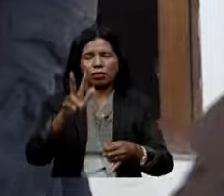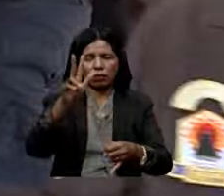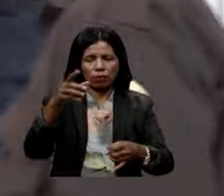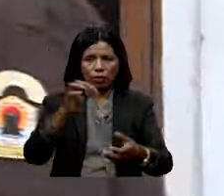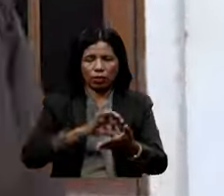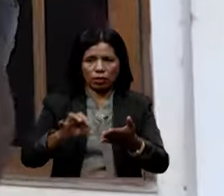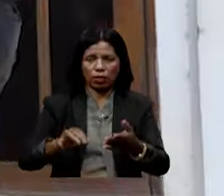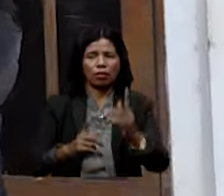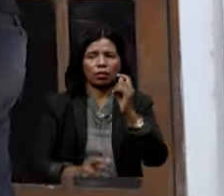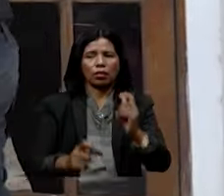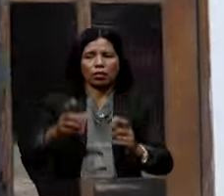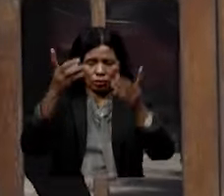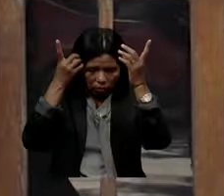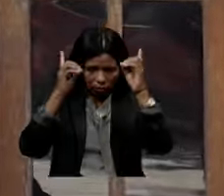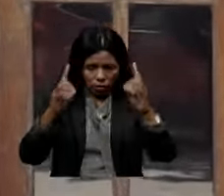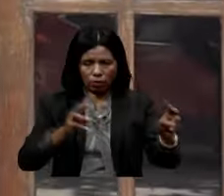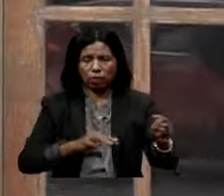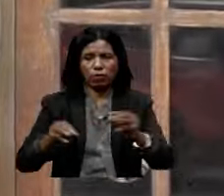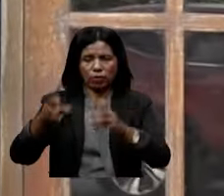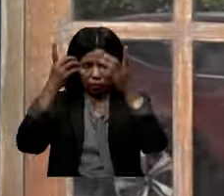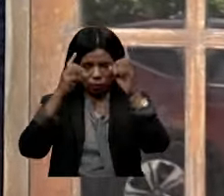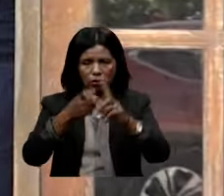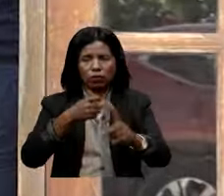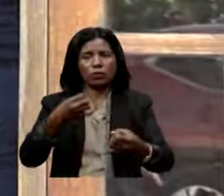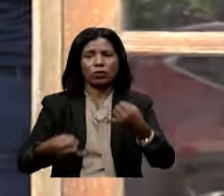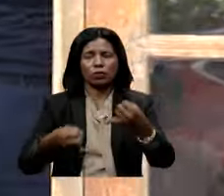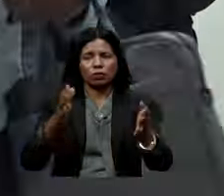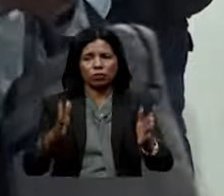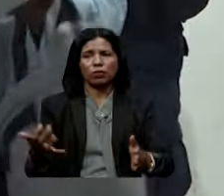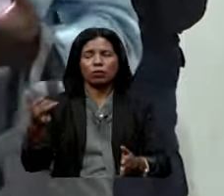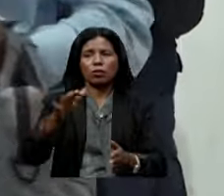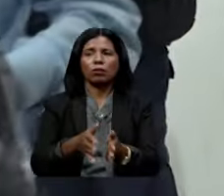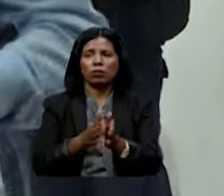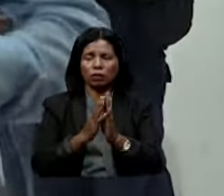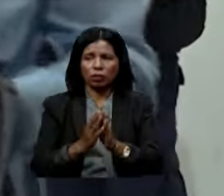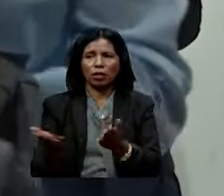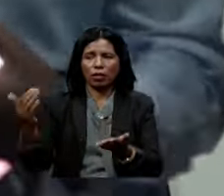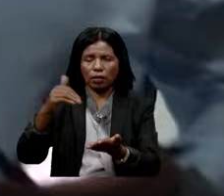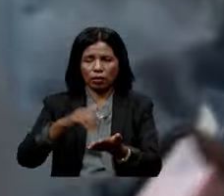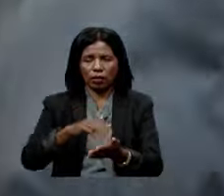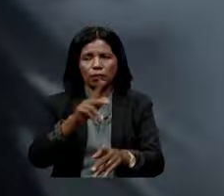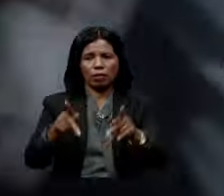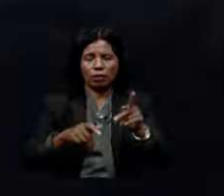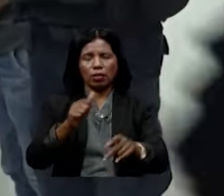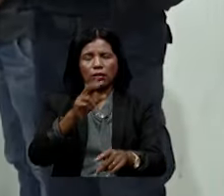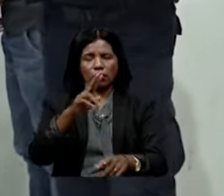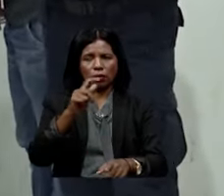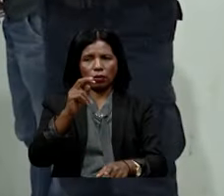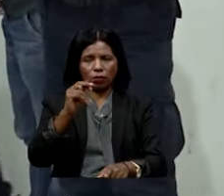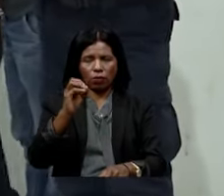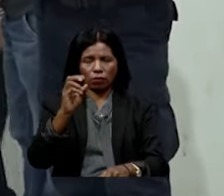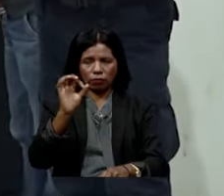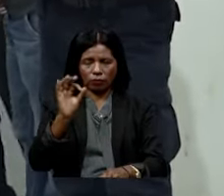Também o tribunal recurso decide anula a decisão do juiz Sirané no russo rejulgamento bania cliente Arnolfo Tevez. A